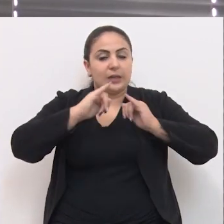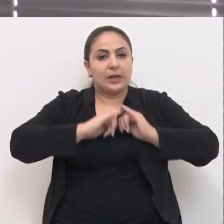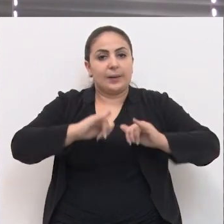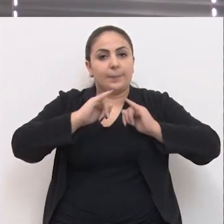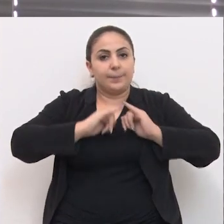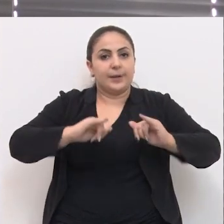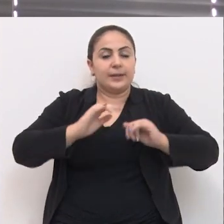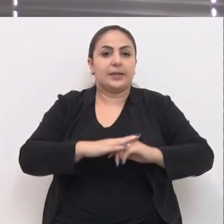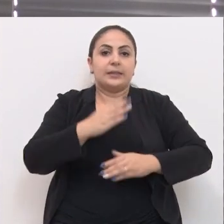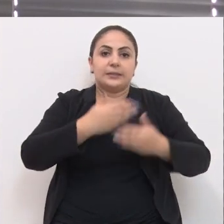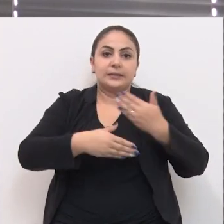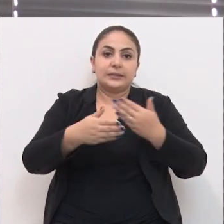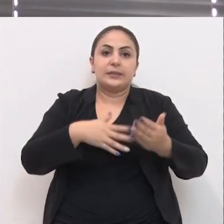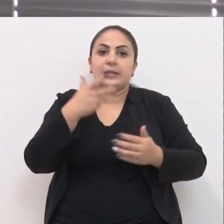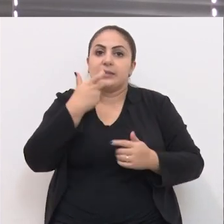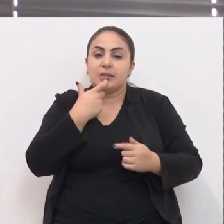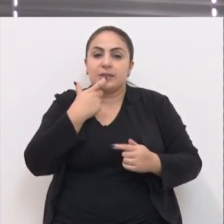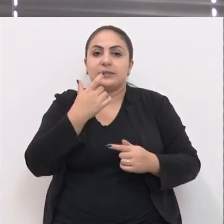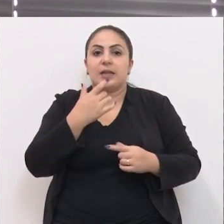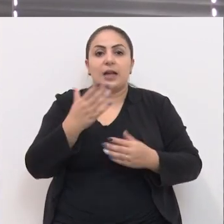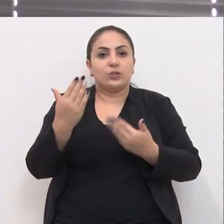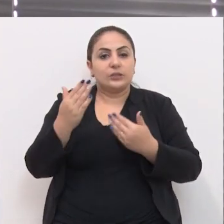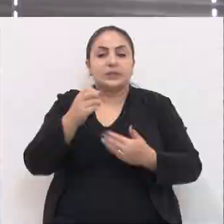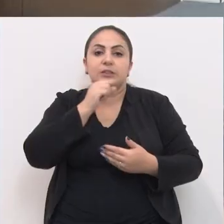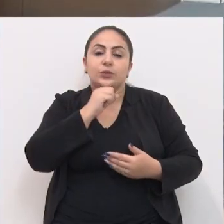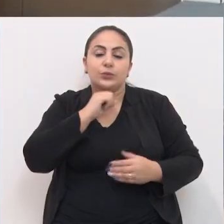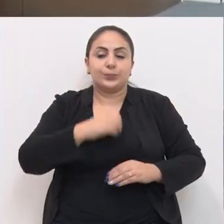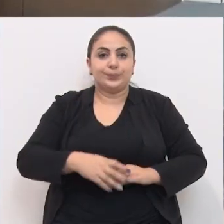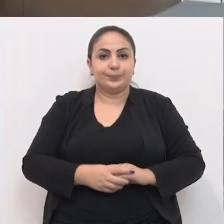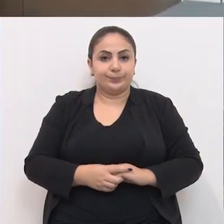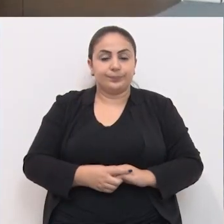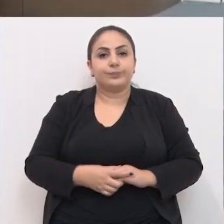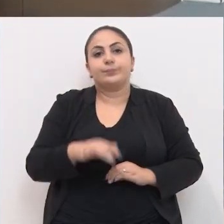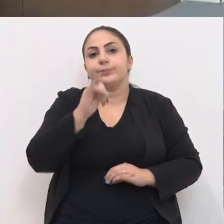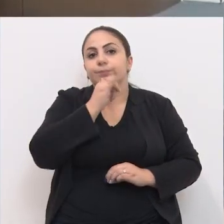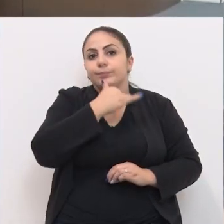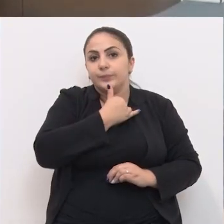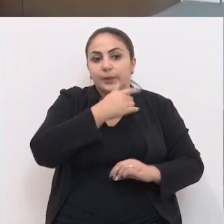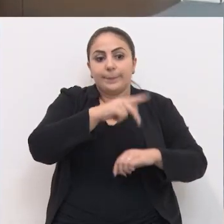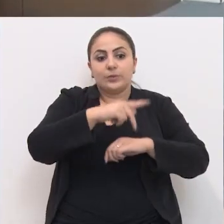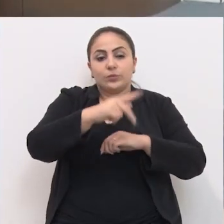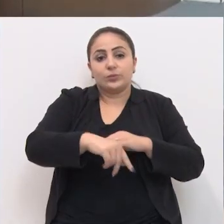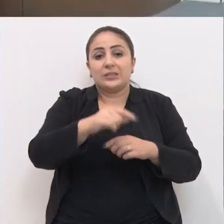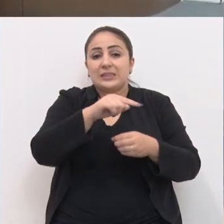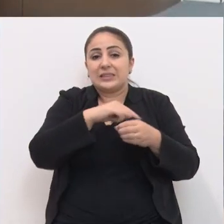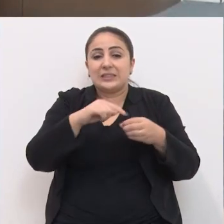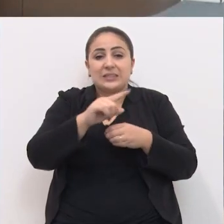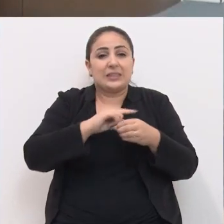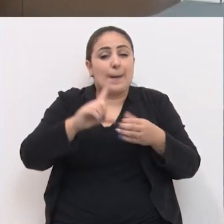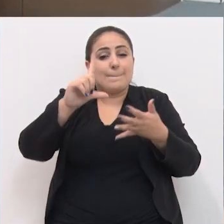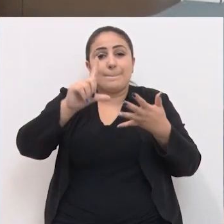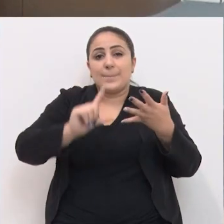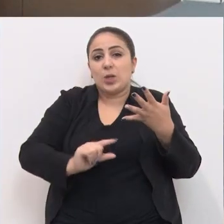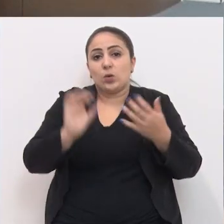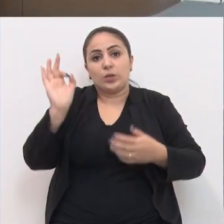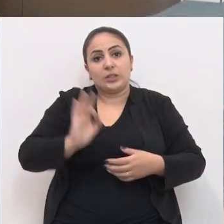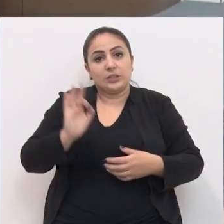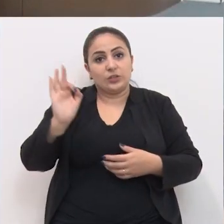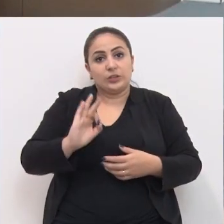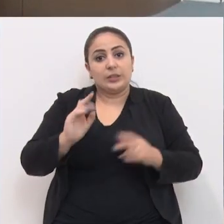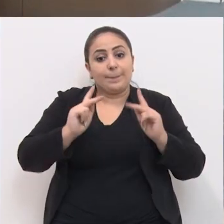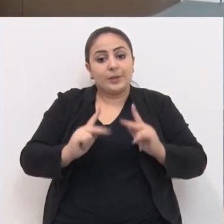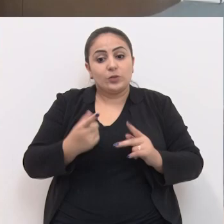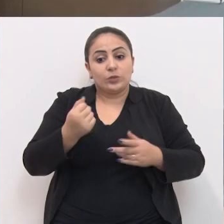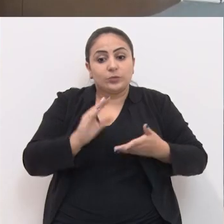campanhas que beneficiam crianças, adolescentes e idosos. Infelizmente, Passo Fundo está entre as cidades com o menor índice